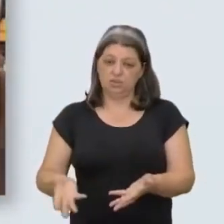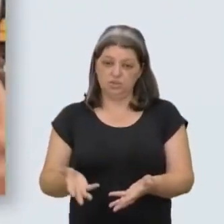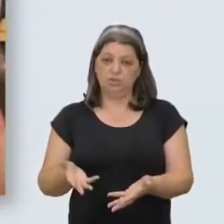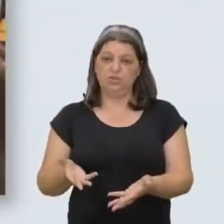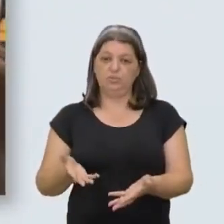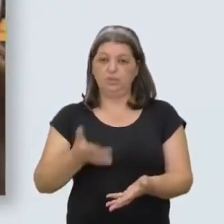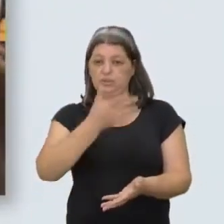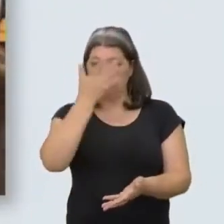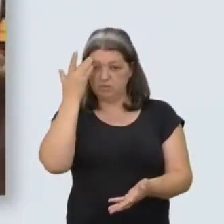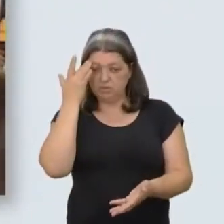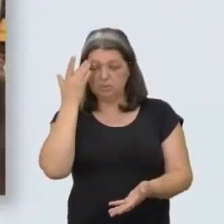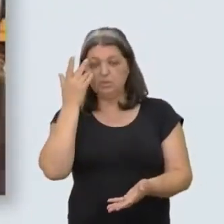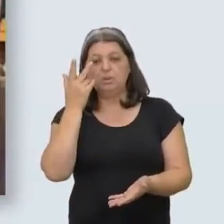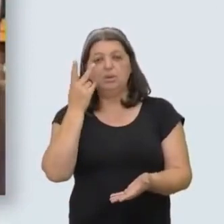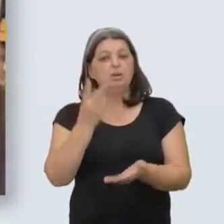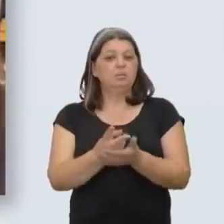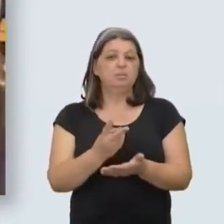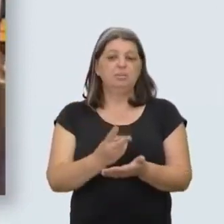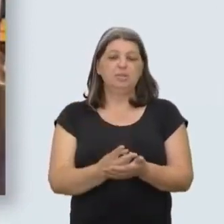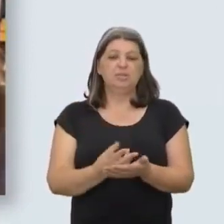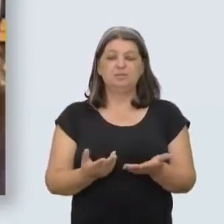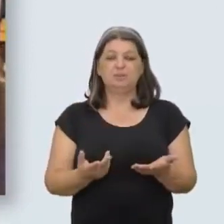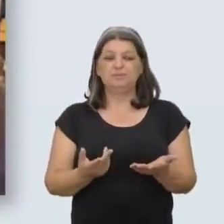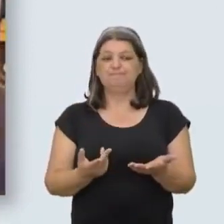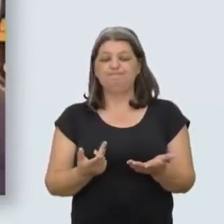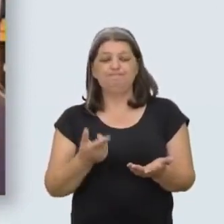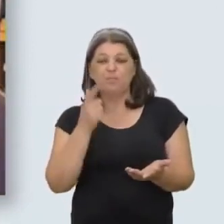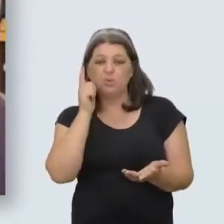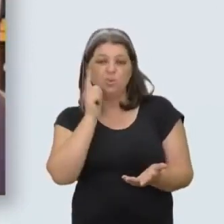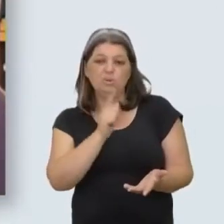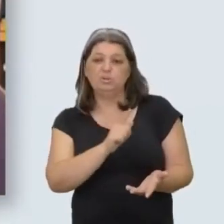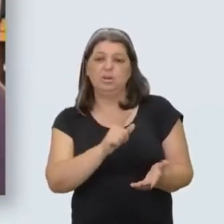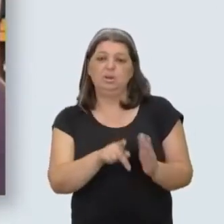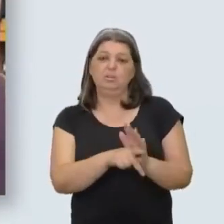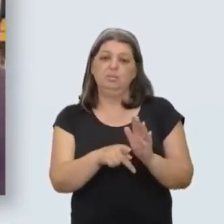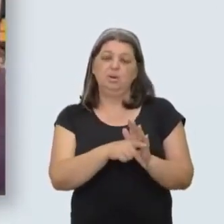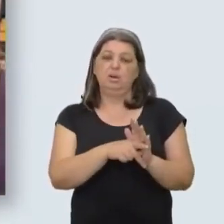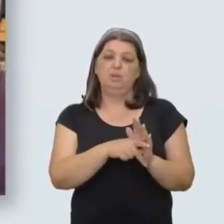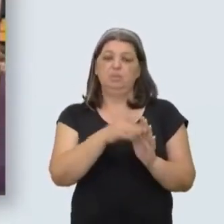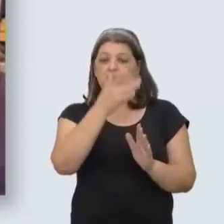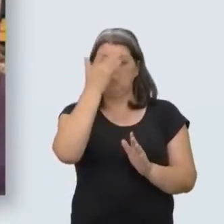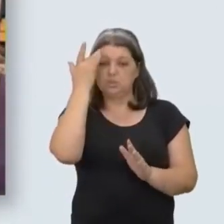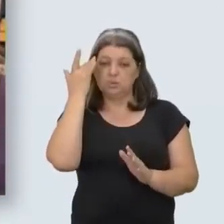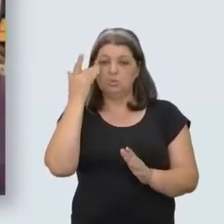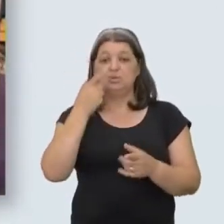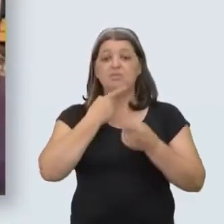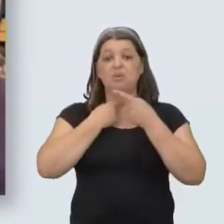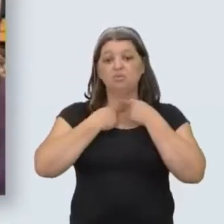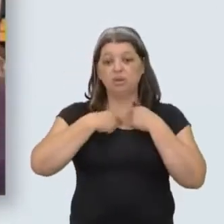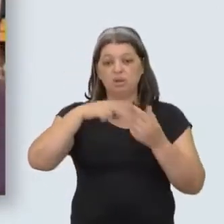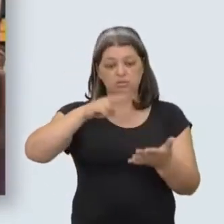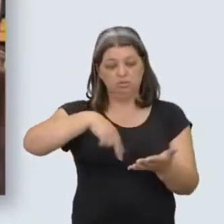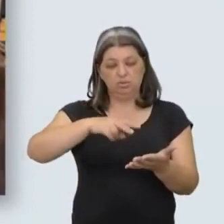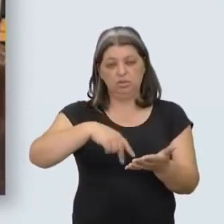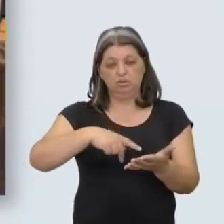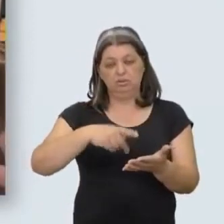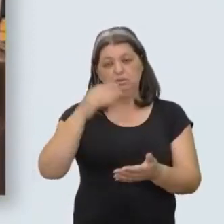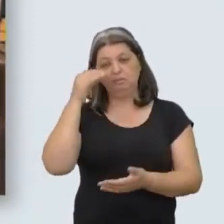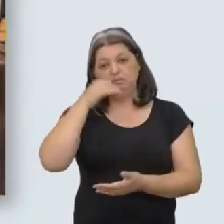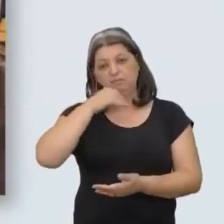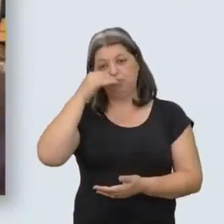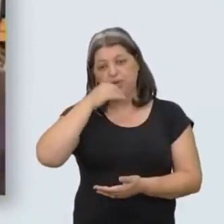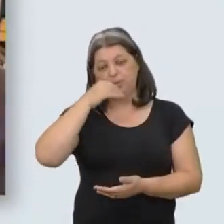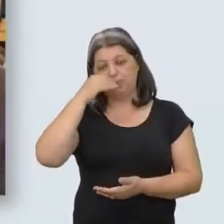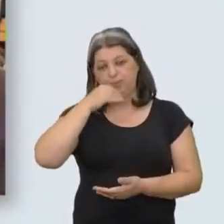ele exista, acho que não está chegando nas pessoas de fato, assim. Tá muito fraco, acho